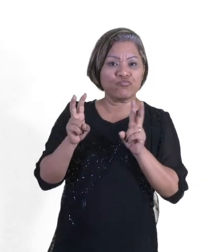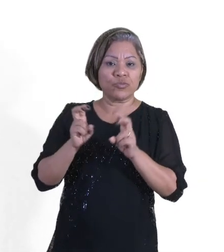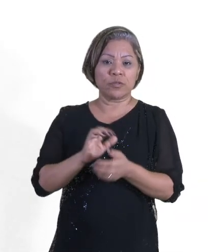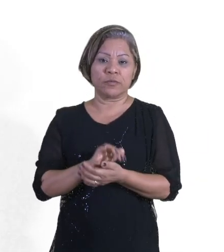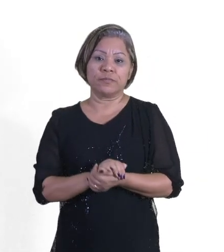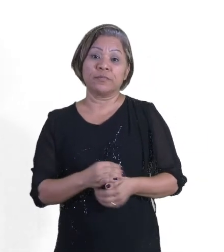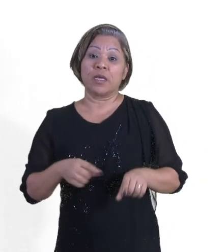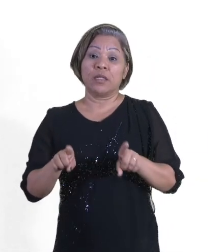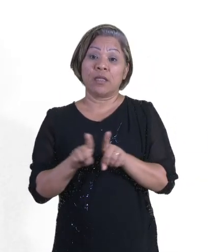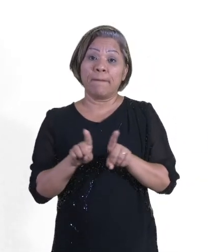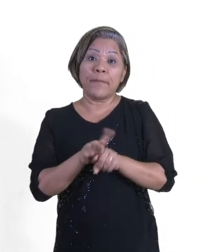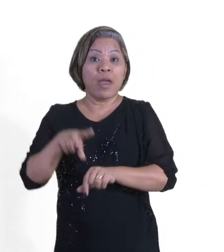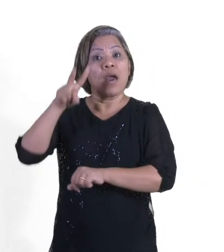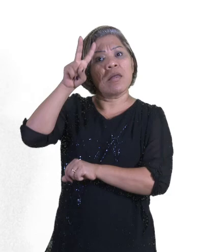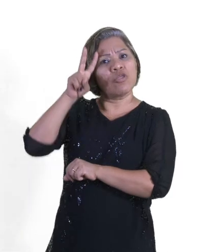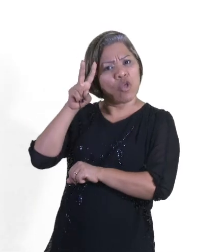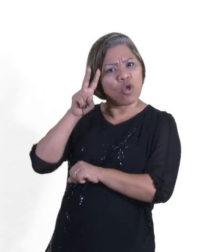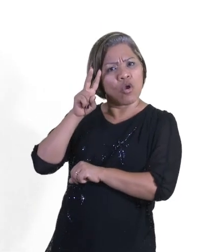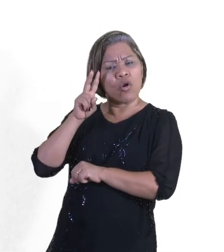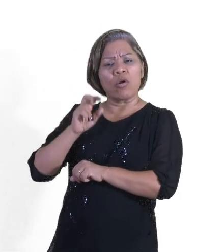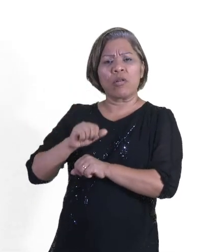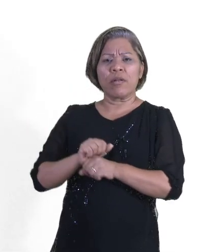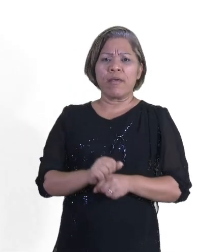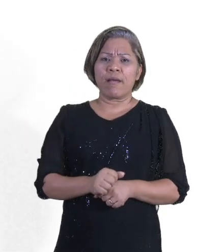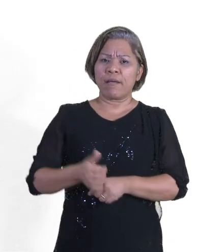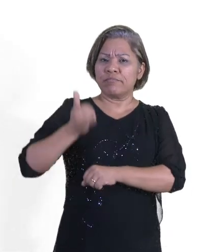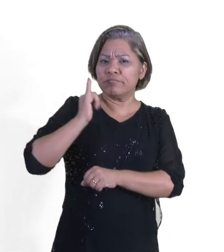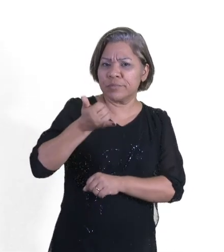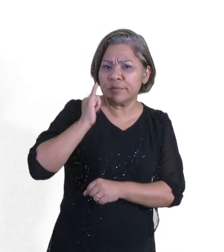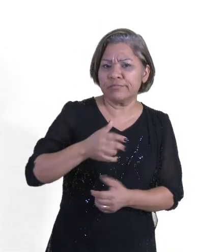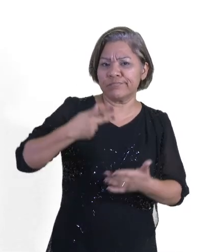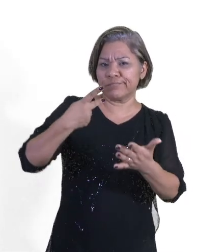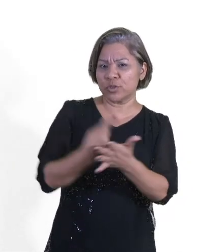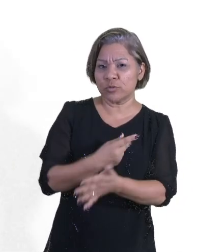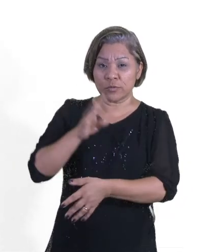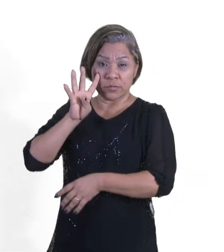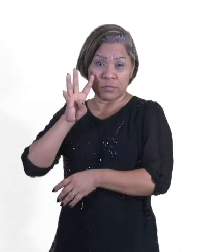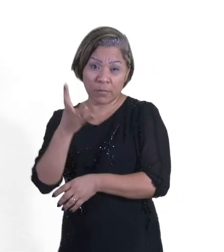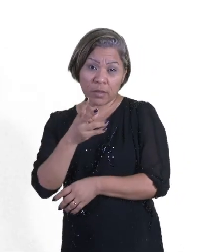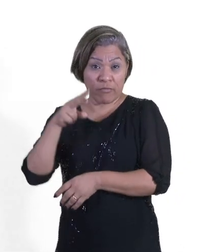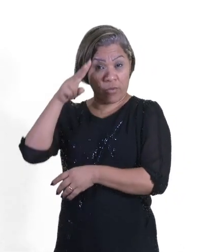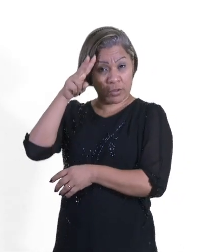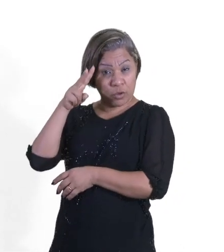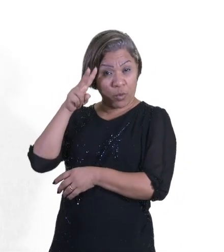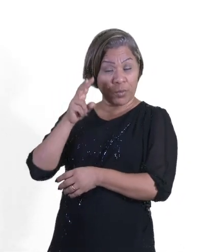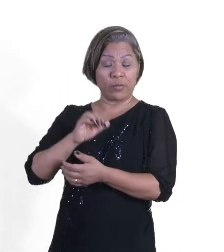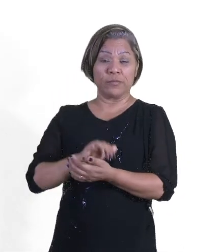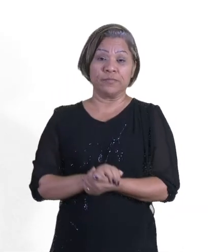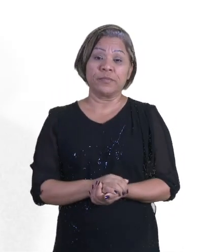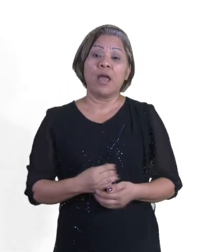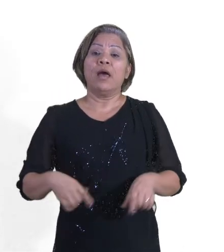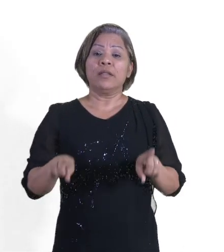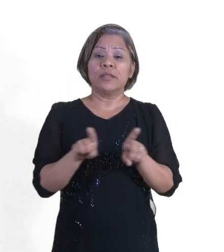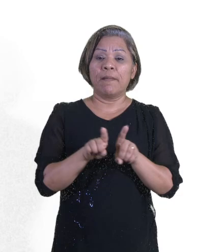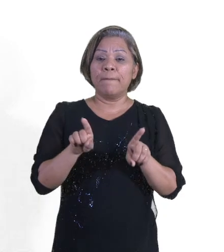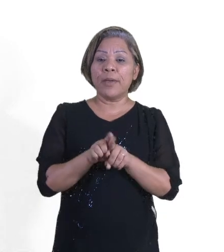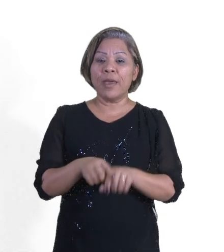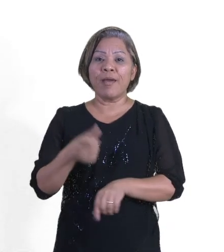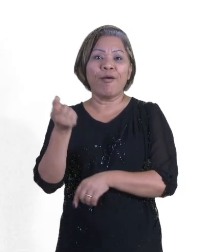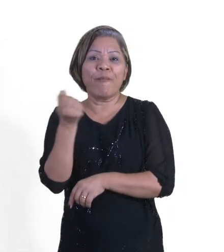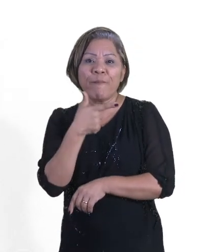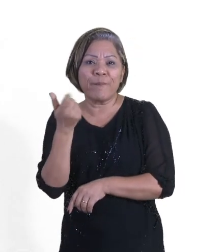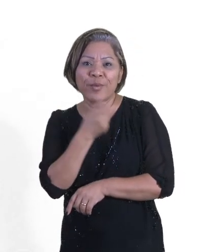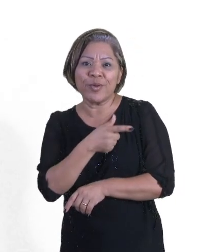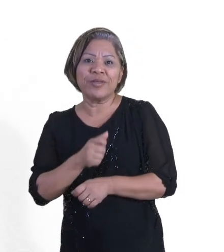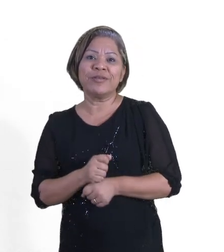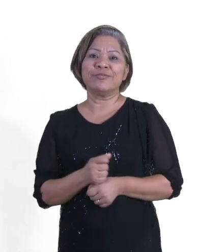narram acontecimentos ou fatos históricos. E a crônica humorística, que é voltada para o humor